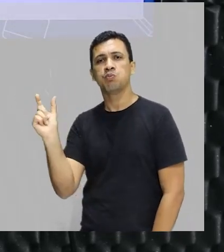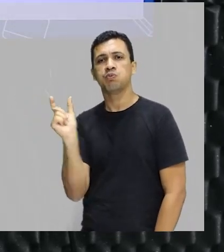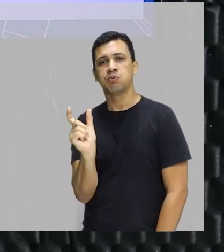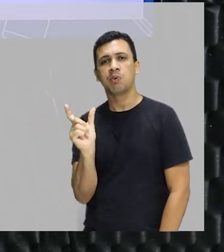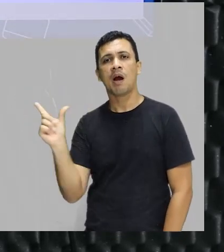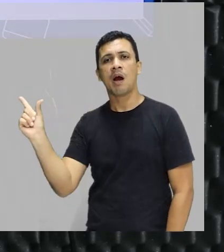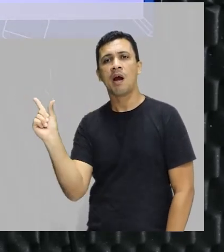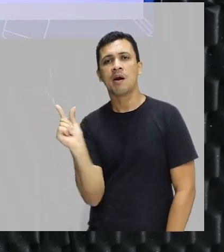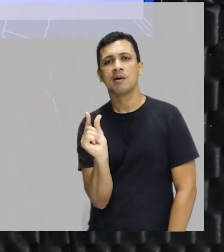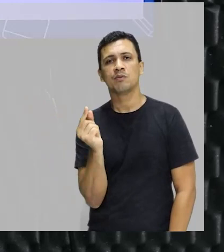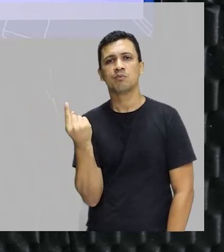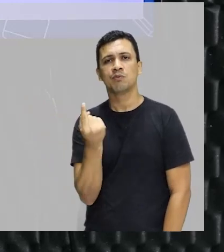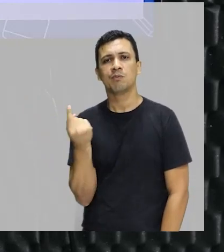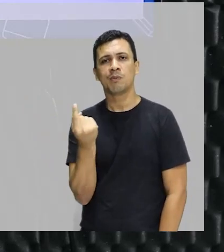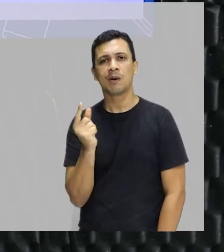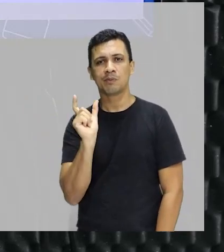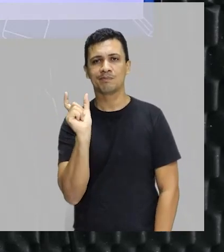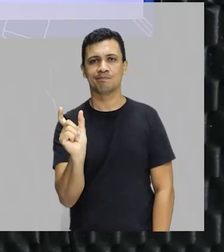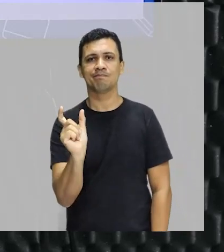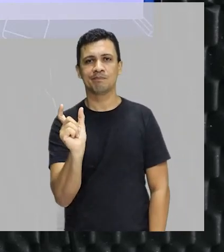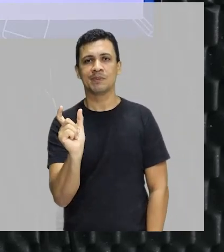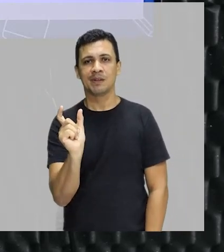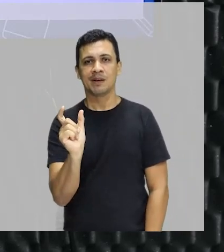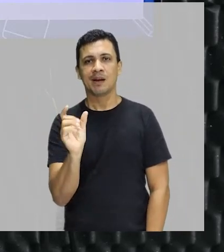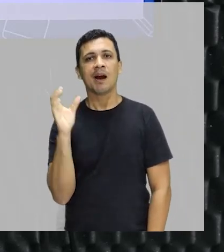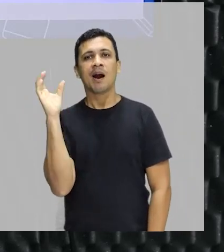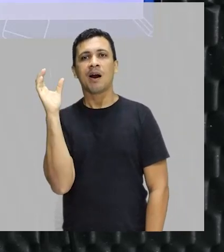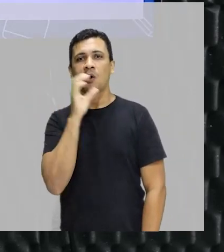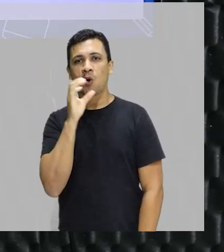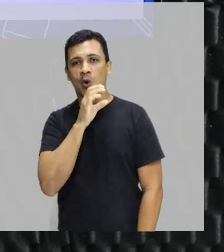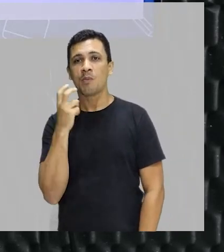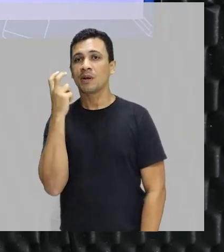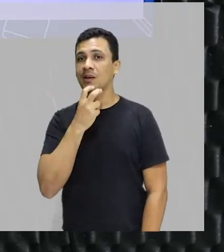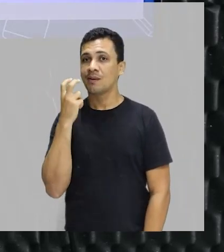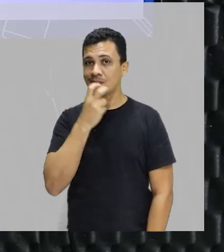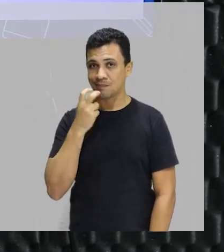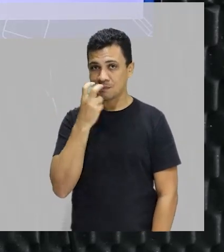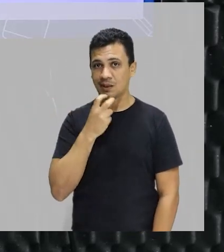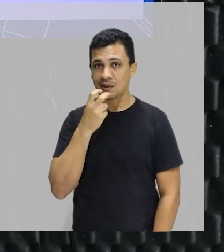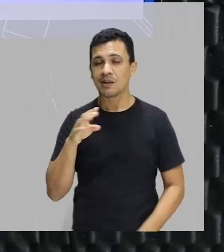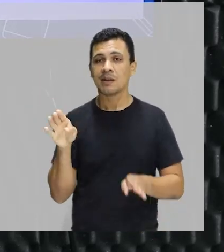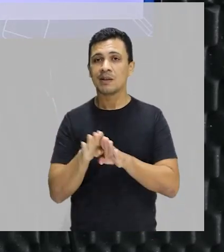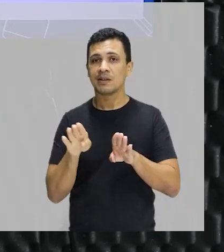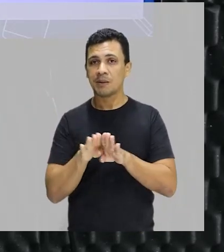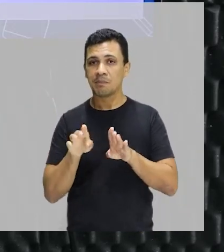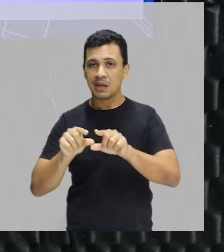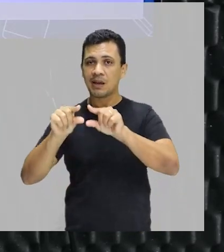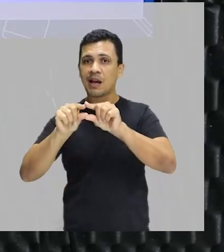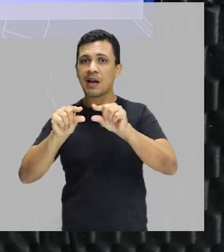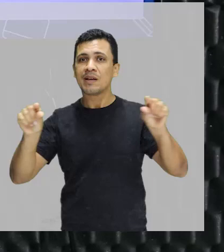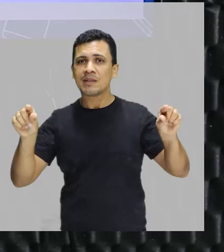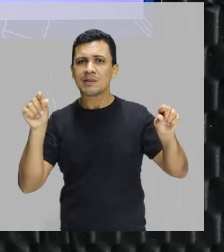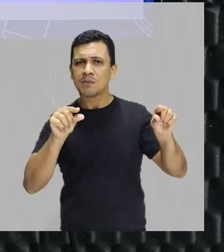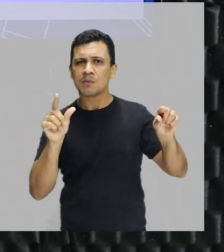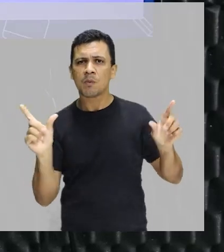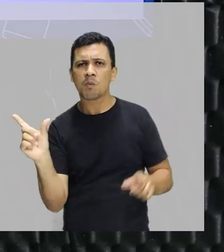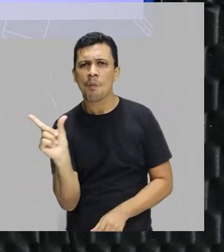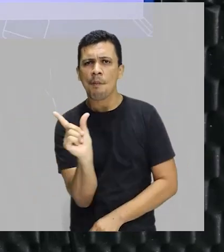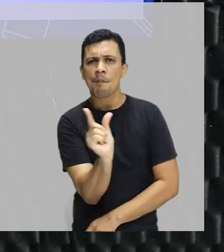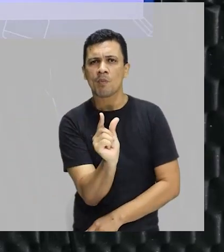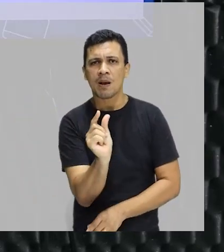só. Isso tanto acelera na comunicação oral, quanto reduz espaço na construção escrita,